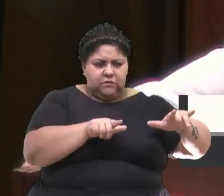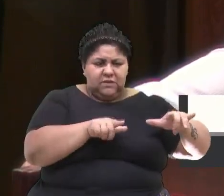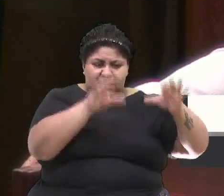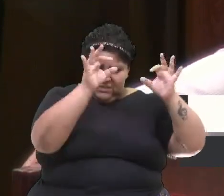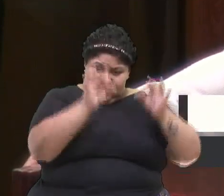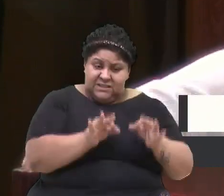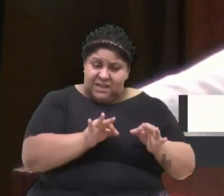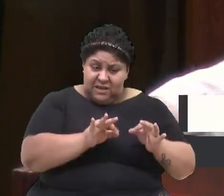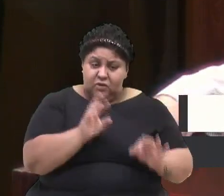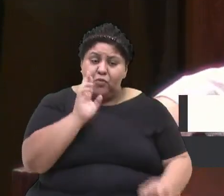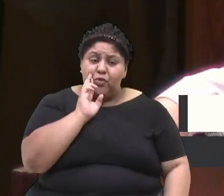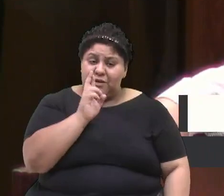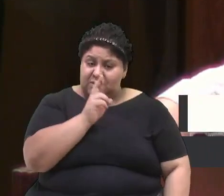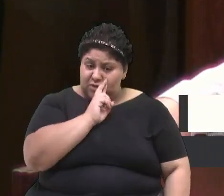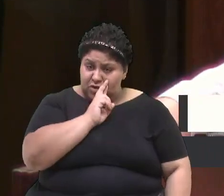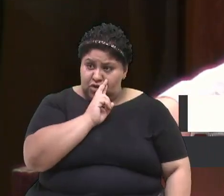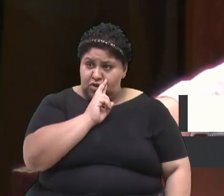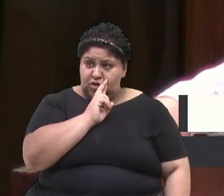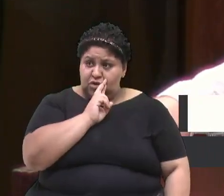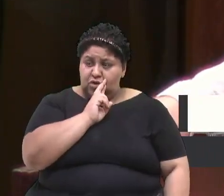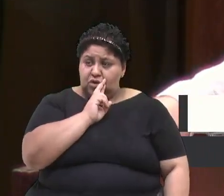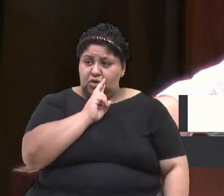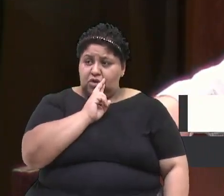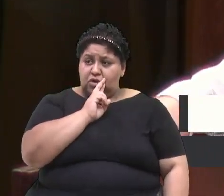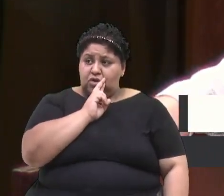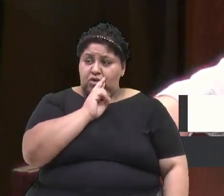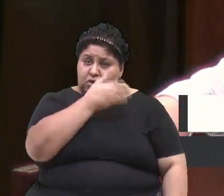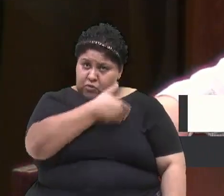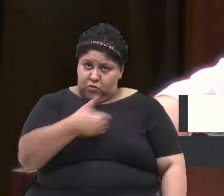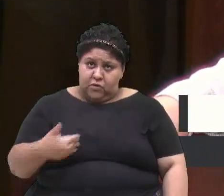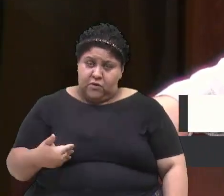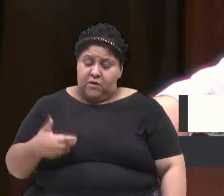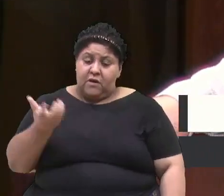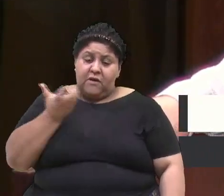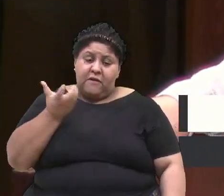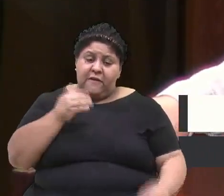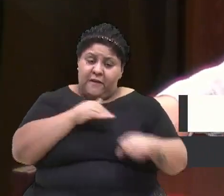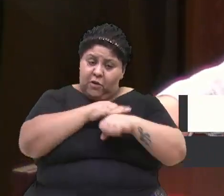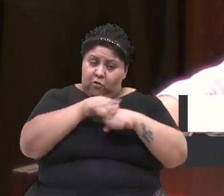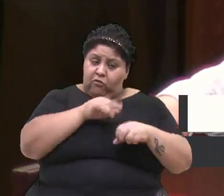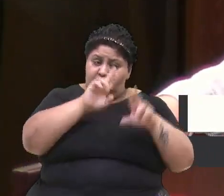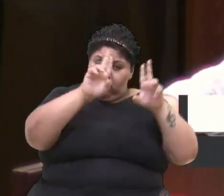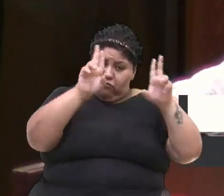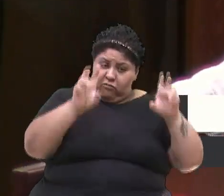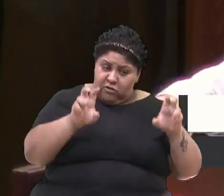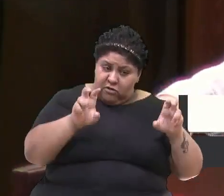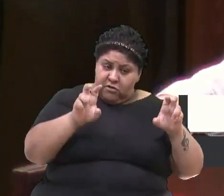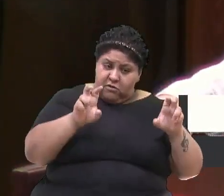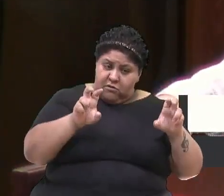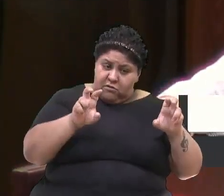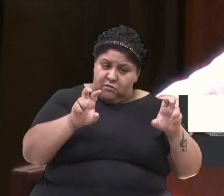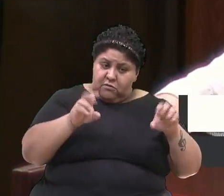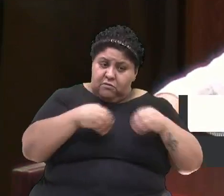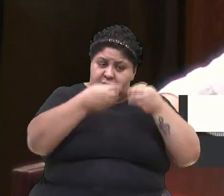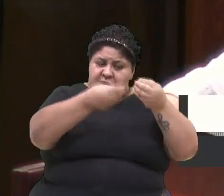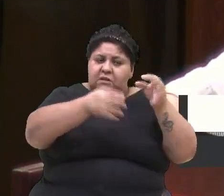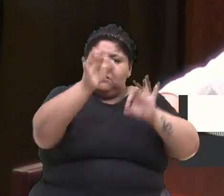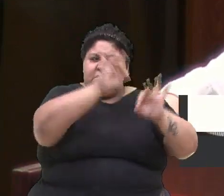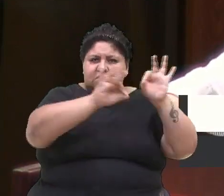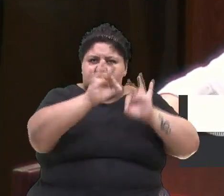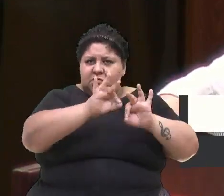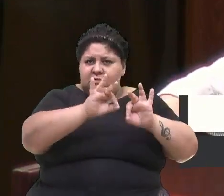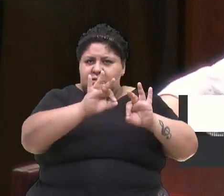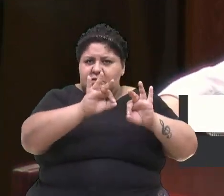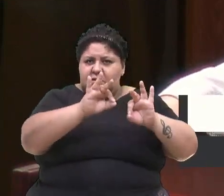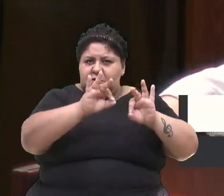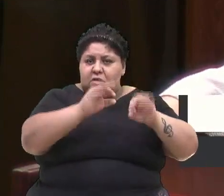para o restaurante popular, e eu quero conversar sobre esse tema, dando as orientações, ao menos as que eu recebi em